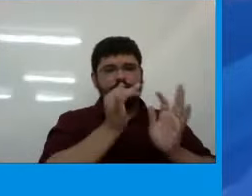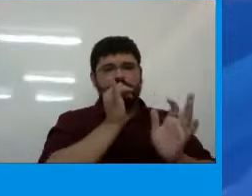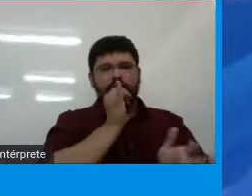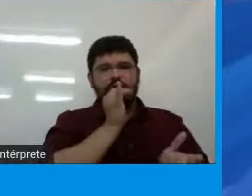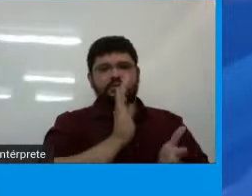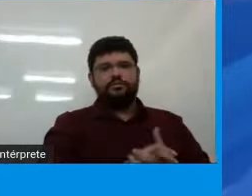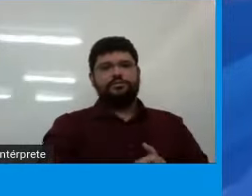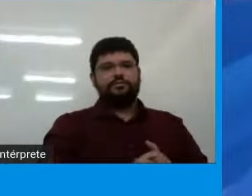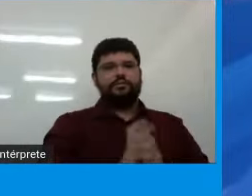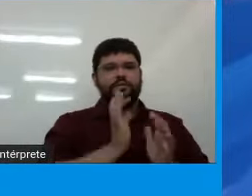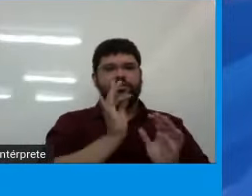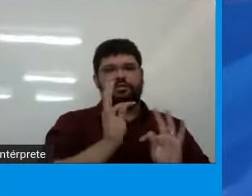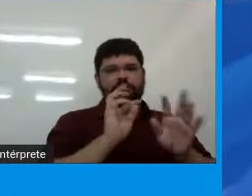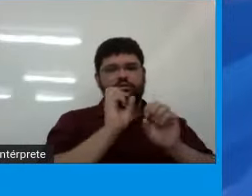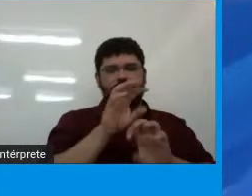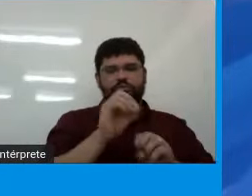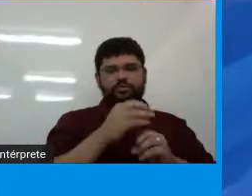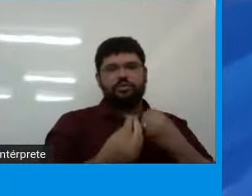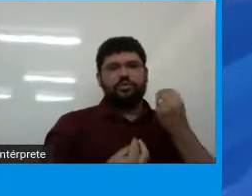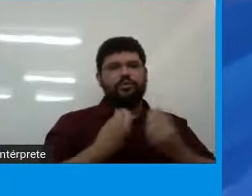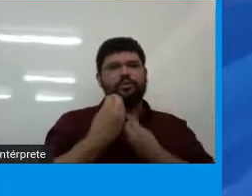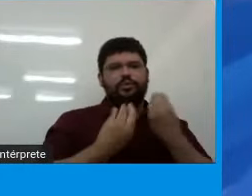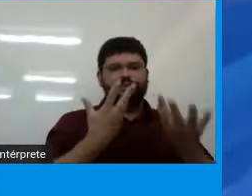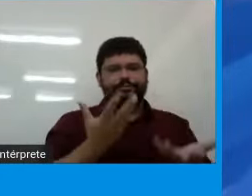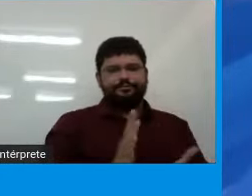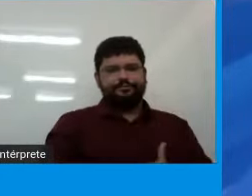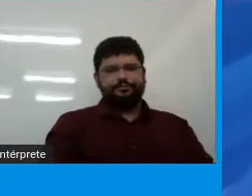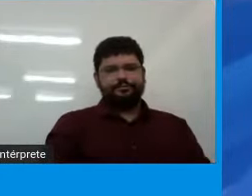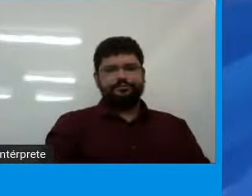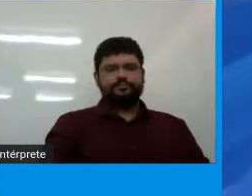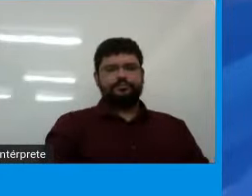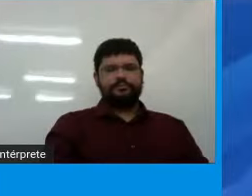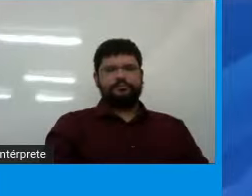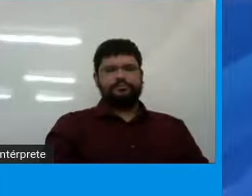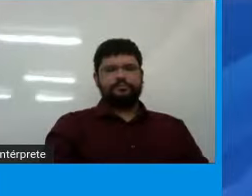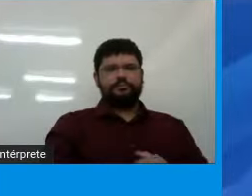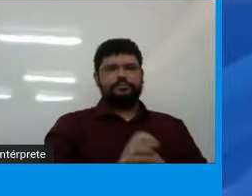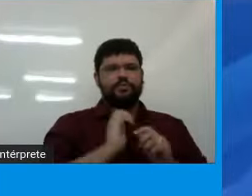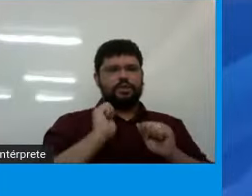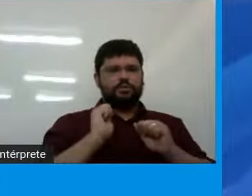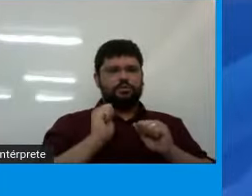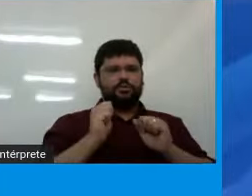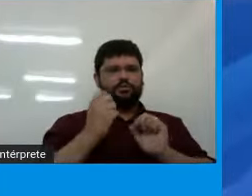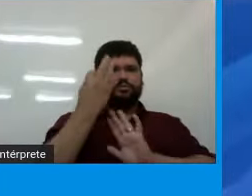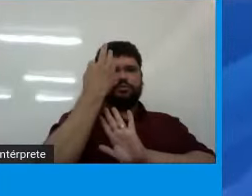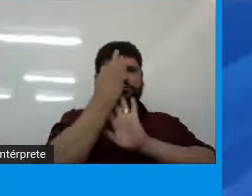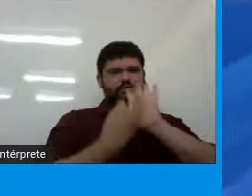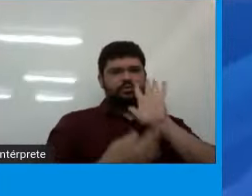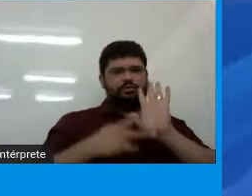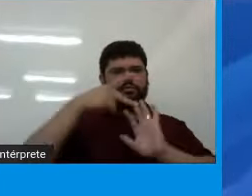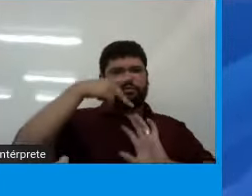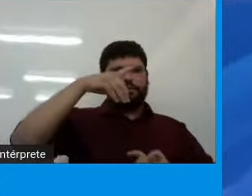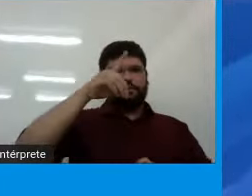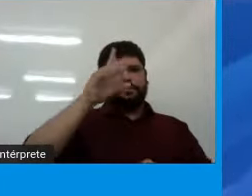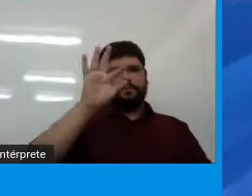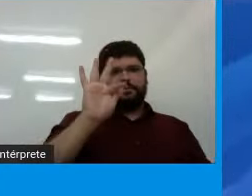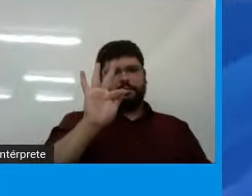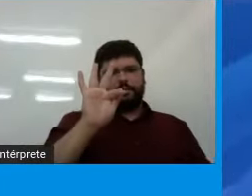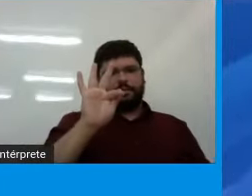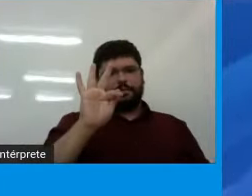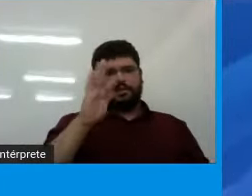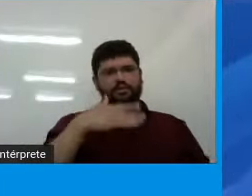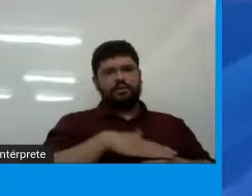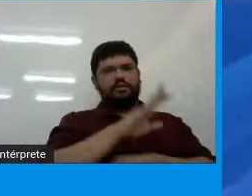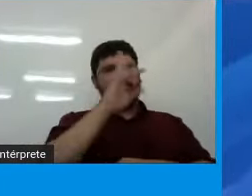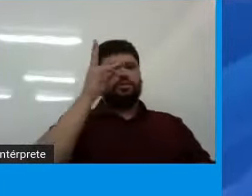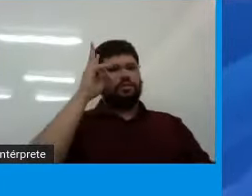de tecnologia na educação. O que é que eu poderia fazer? Eu posso disponibilizar um texto em PDF sobre o histórico